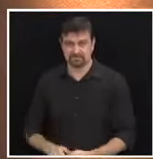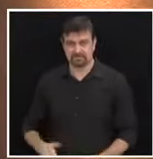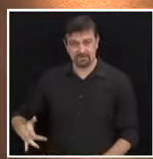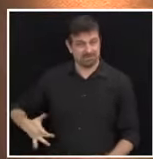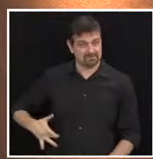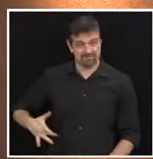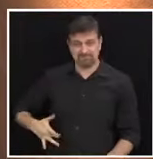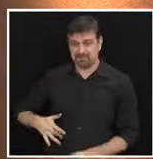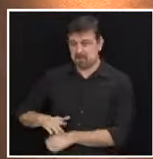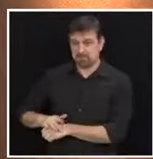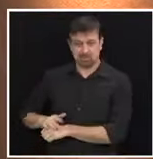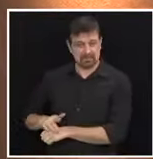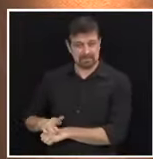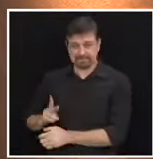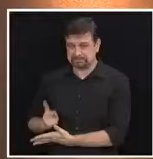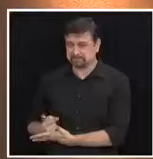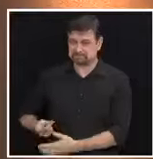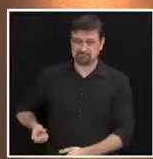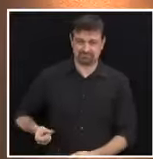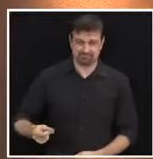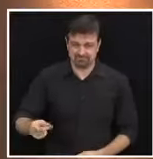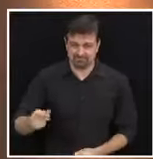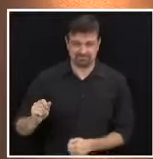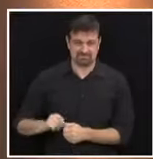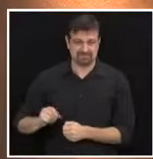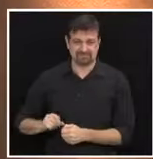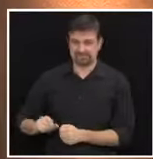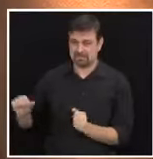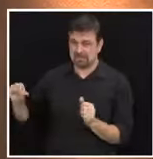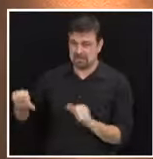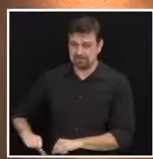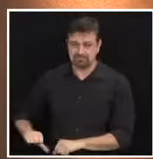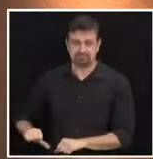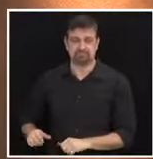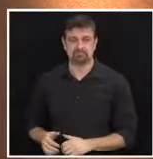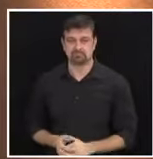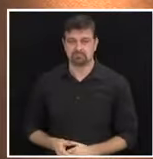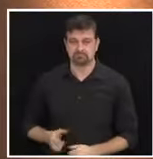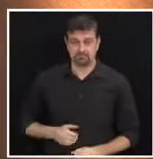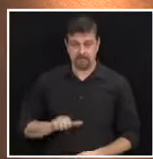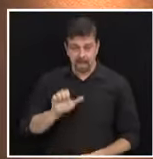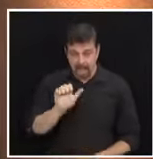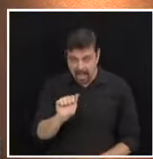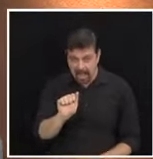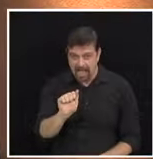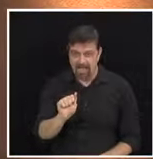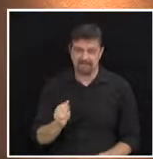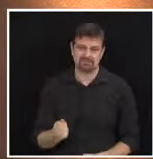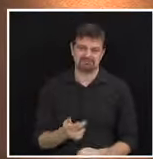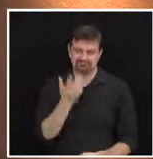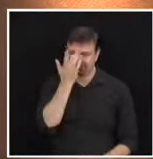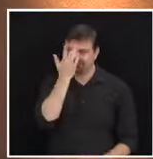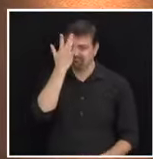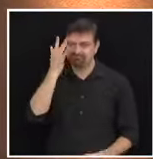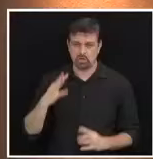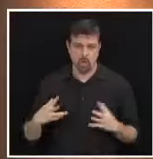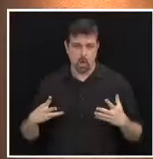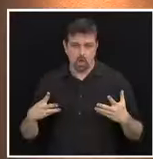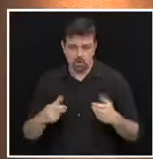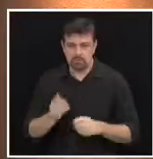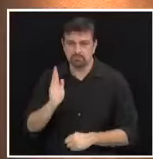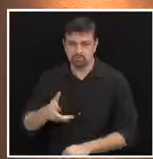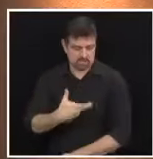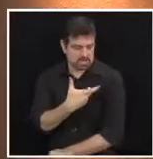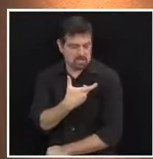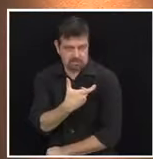do fígado e causar várias lesões, né? A hepatite A, ela é muito mais simples, hoje todo mundo é vacinado,